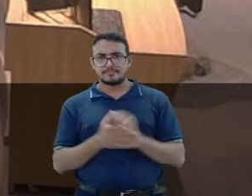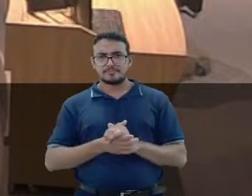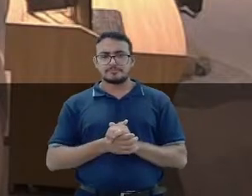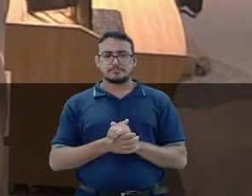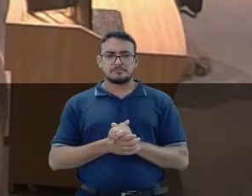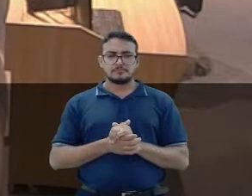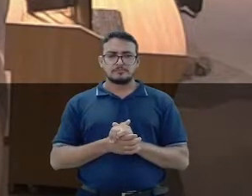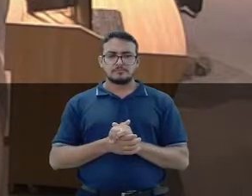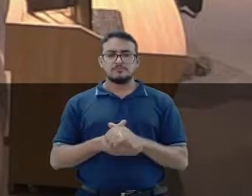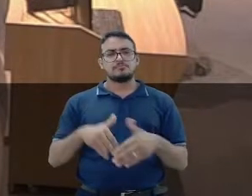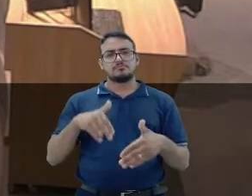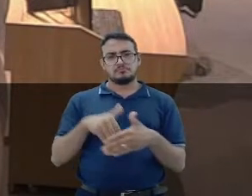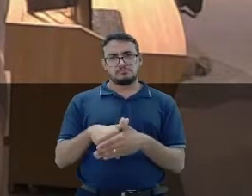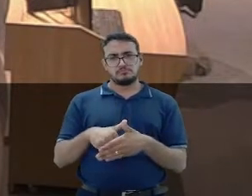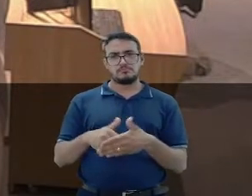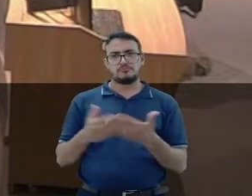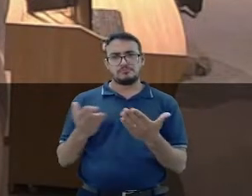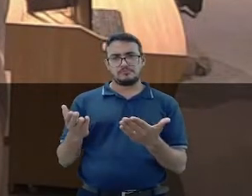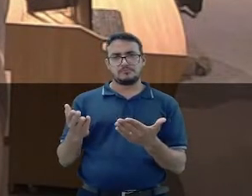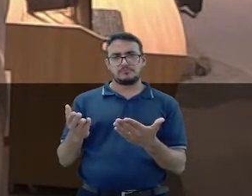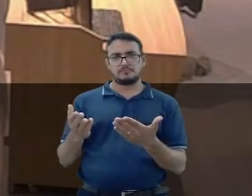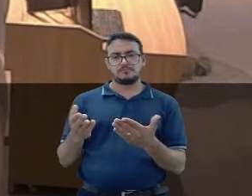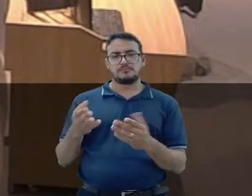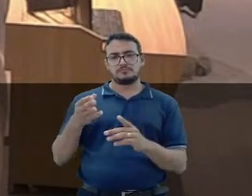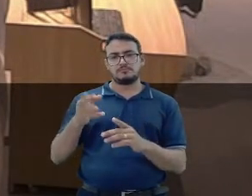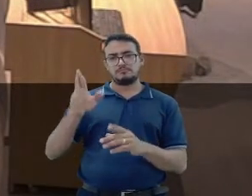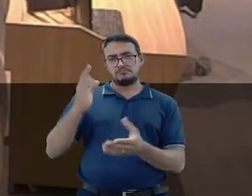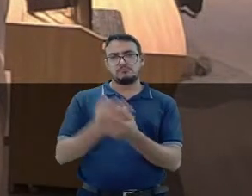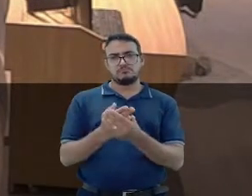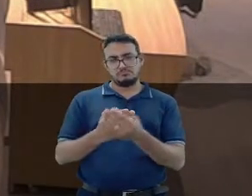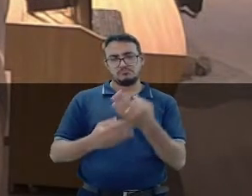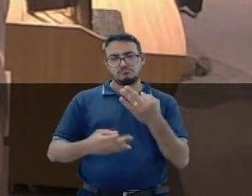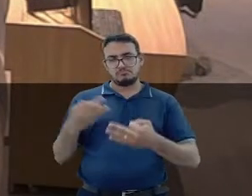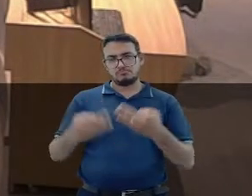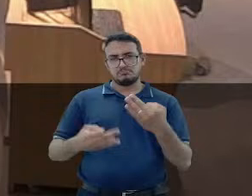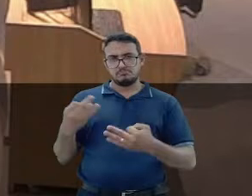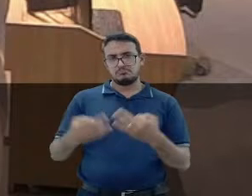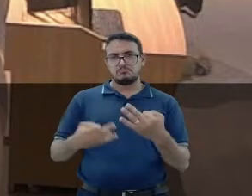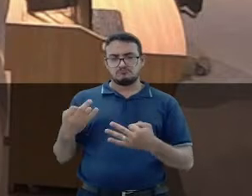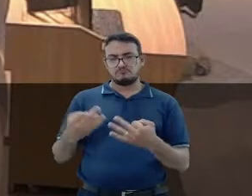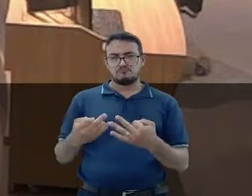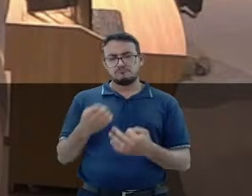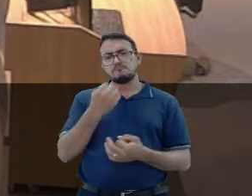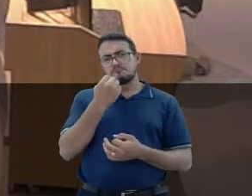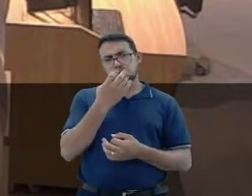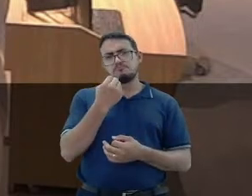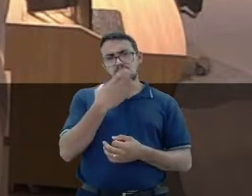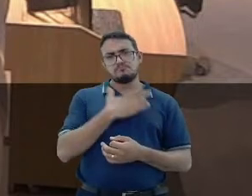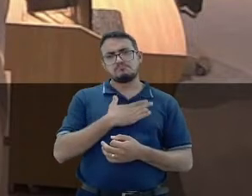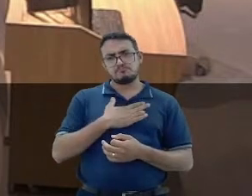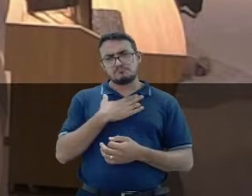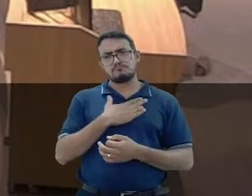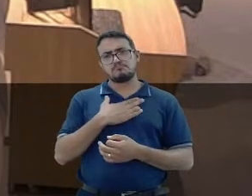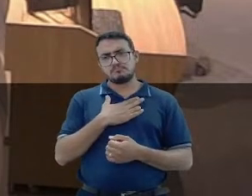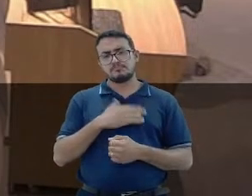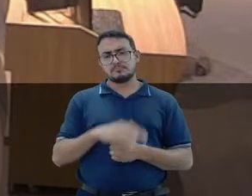o voto do eminente relator atende às nossas expectativas, também